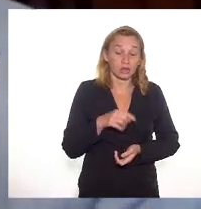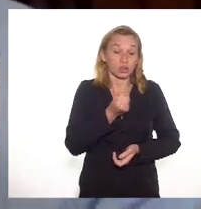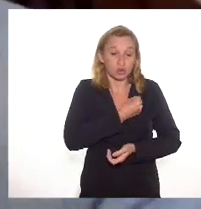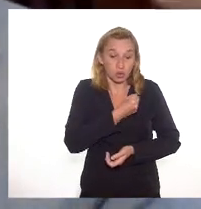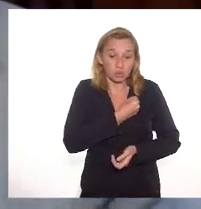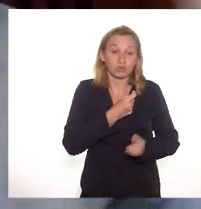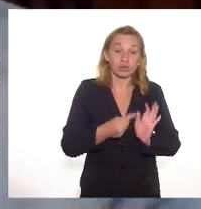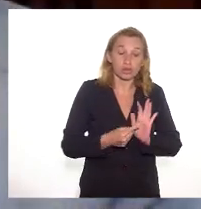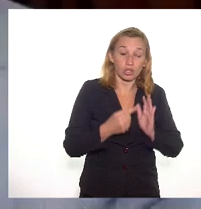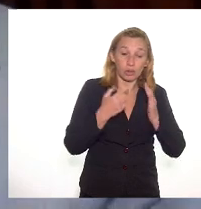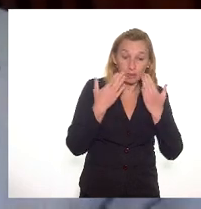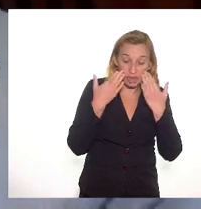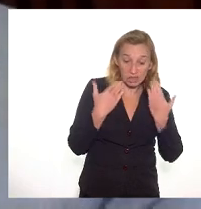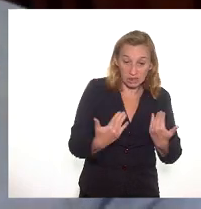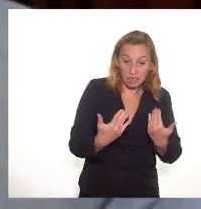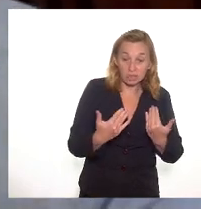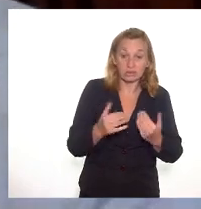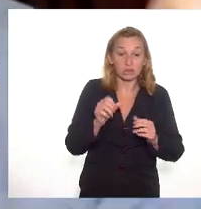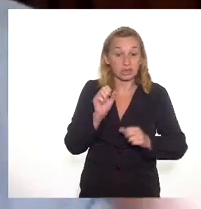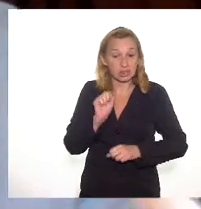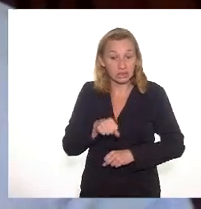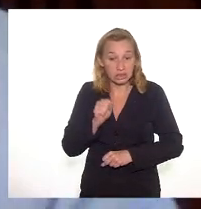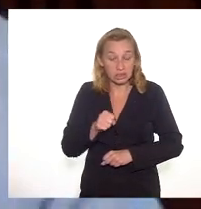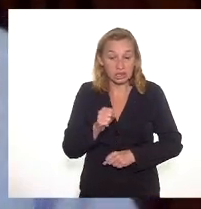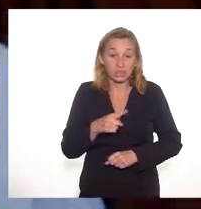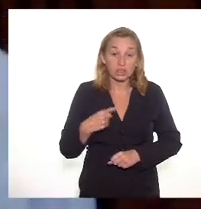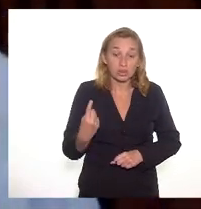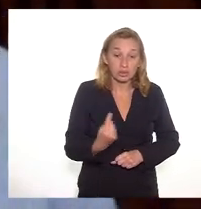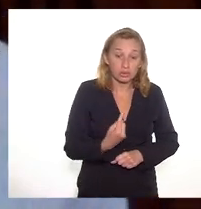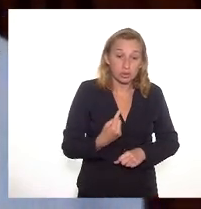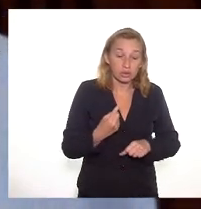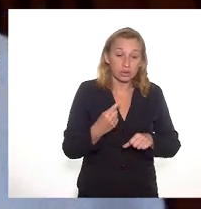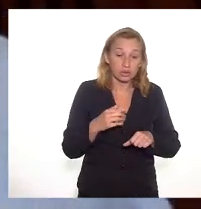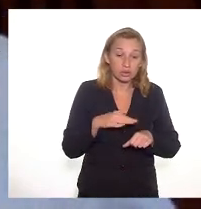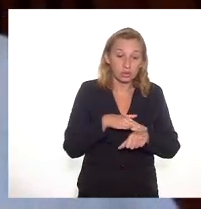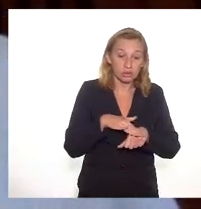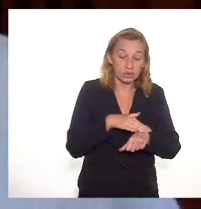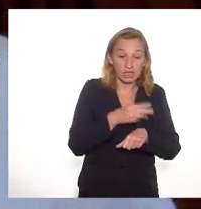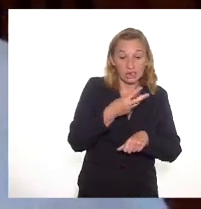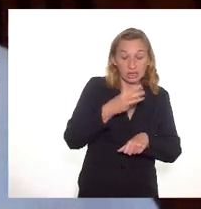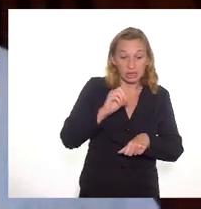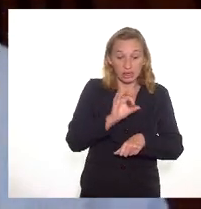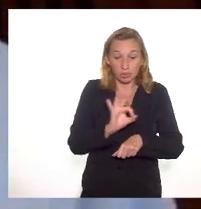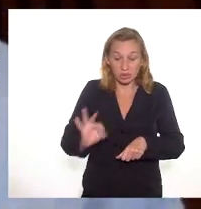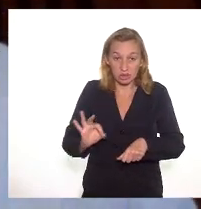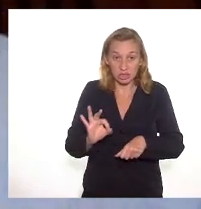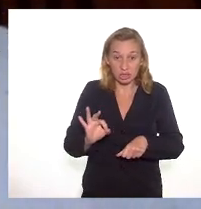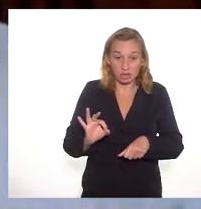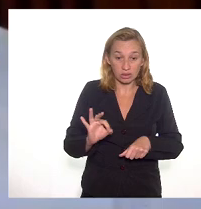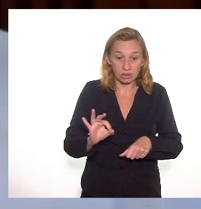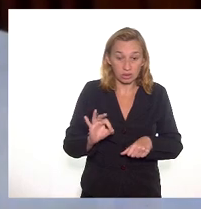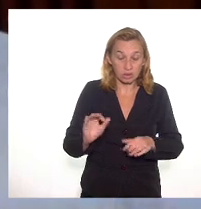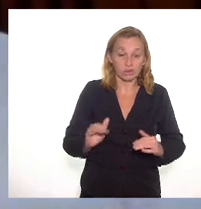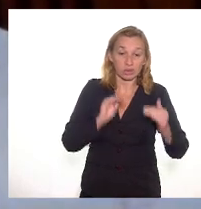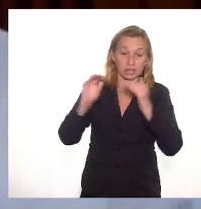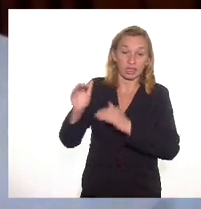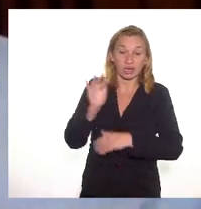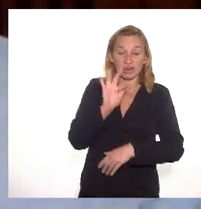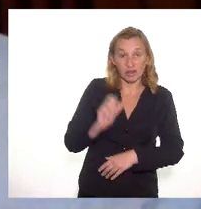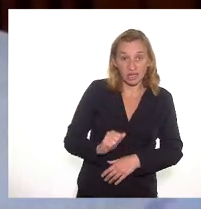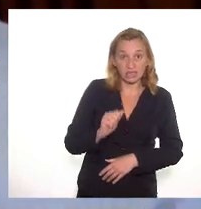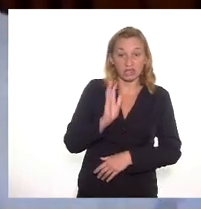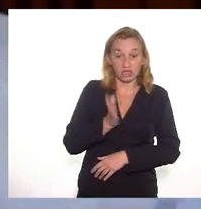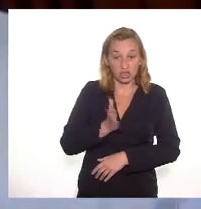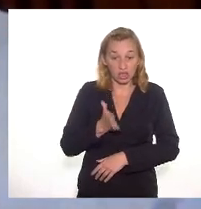que são apresentados, possível, nós tratarmos isso com 30% para esse fundo soberano, a Fazenda já está,